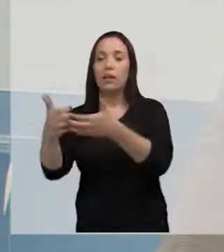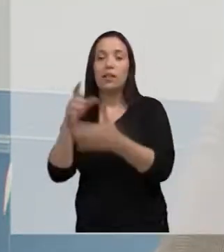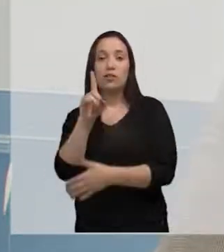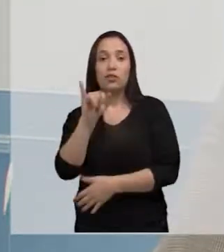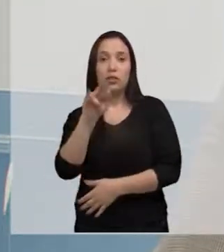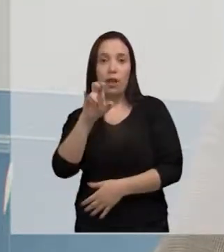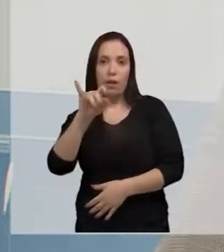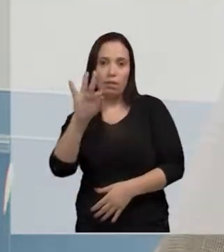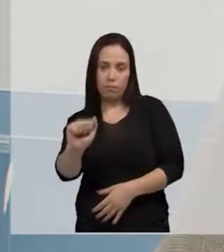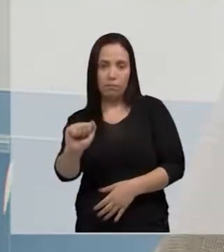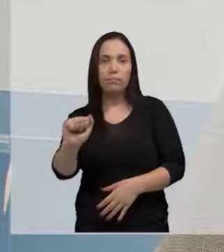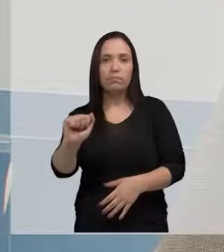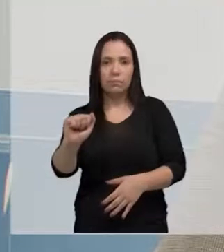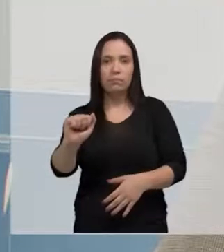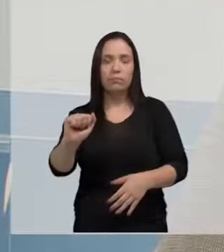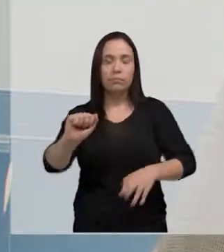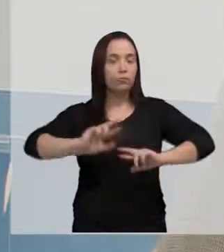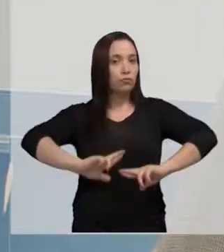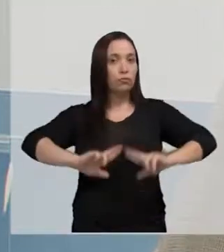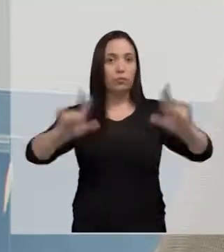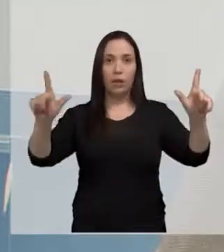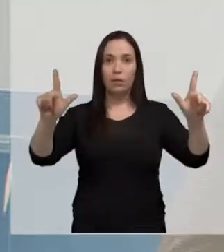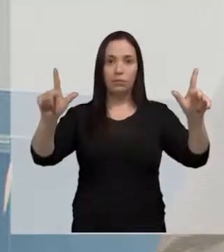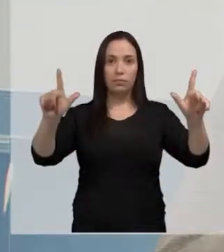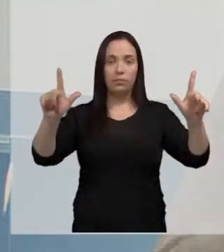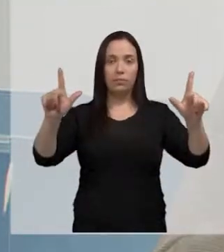A população brasileira escolheu